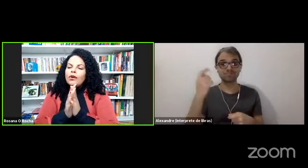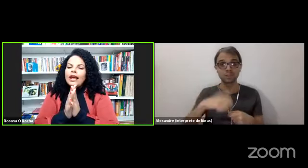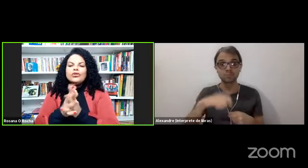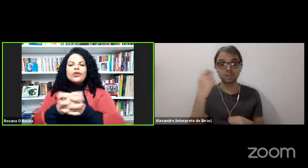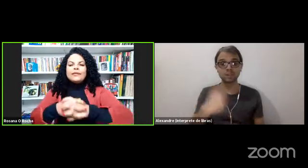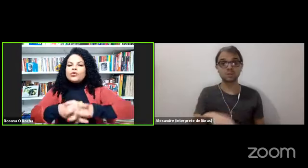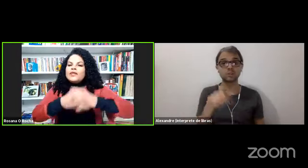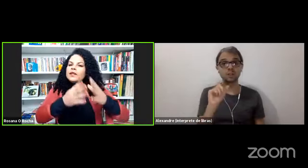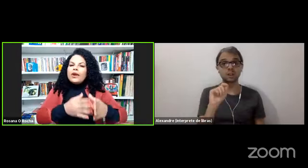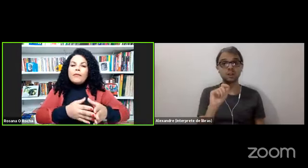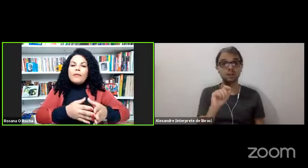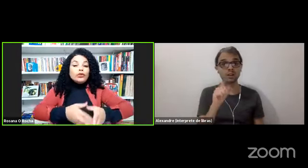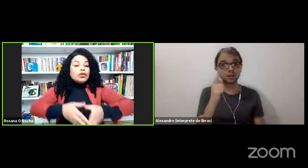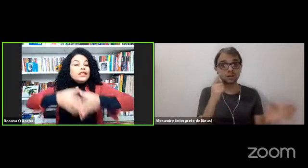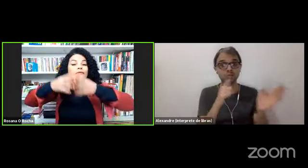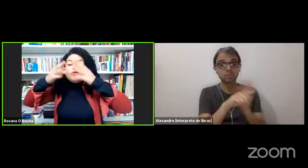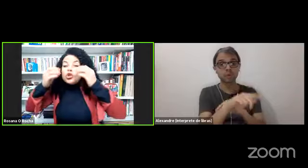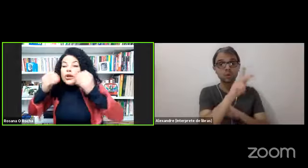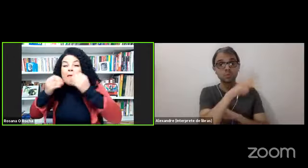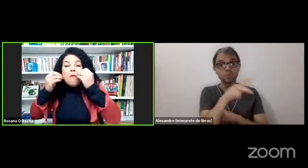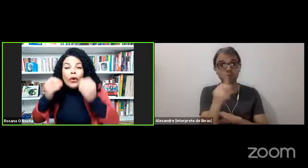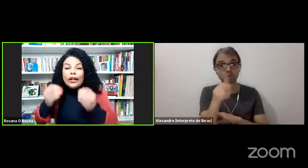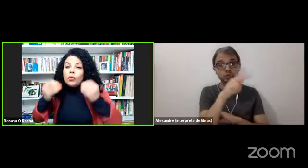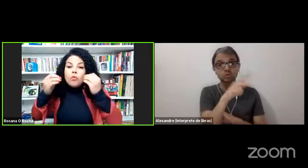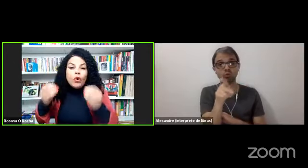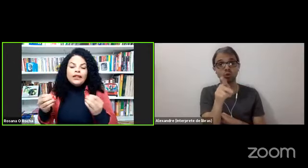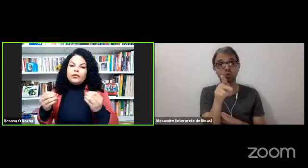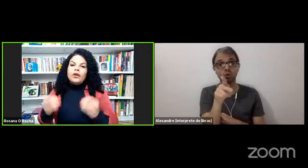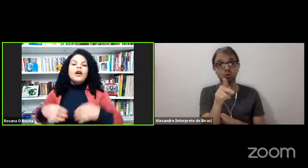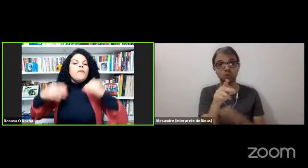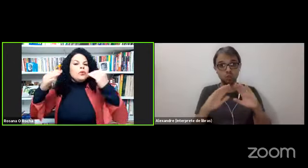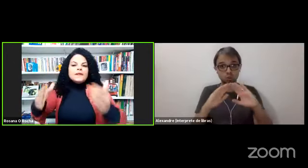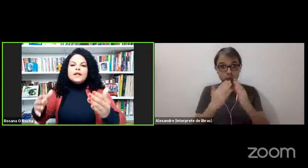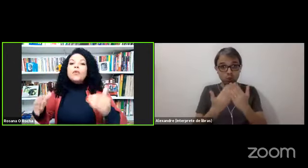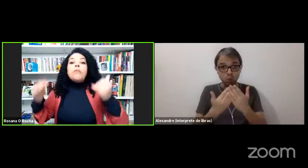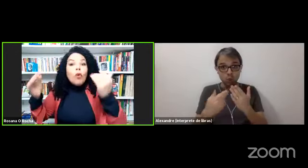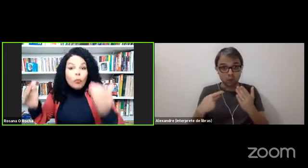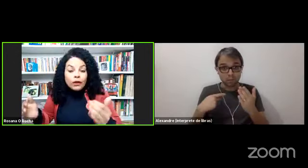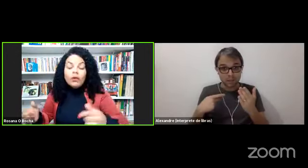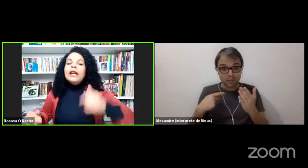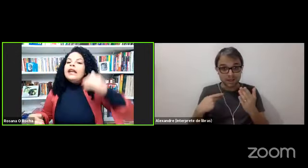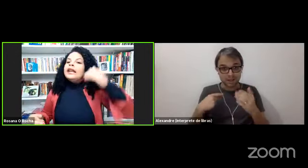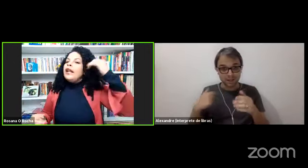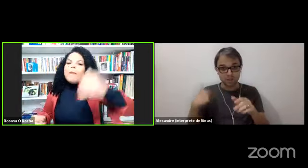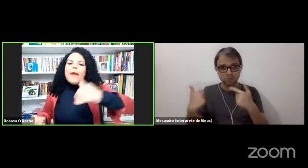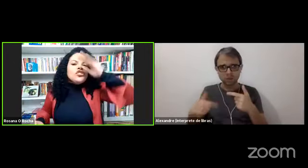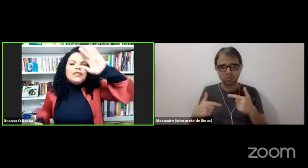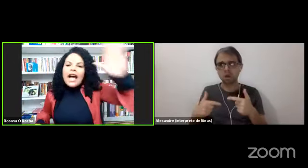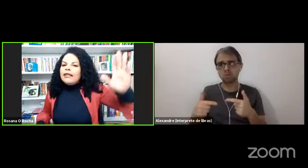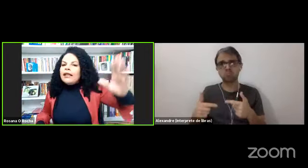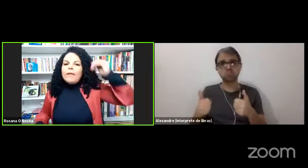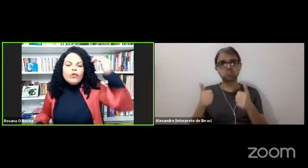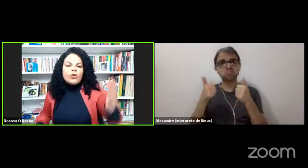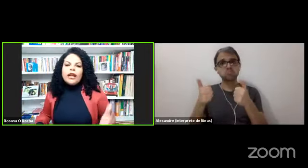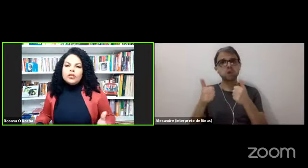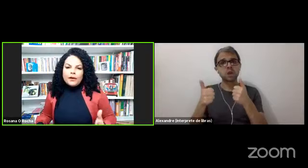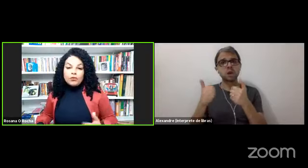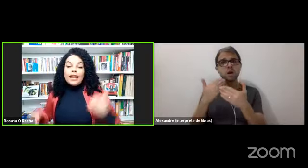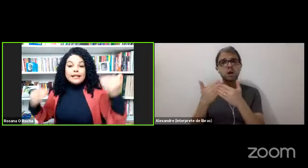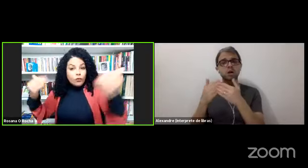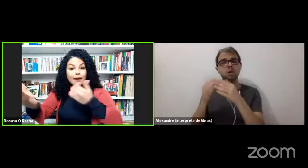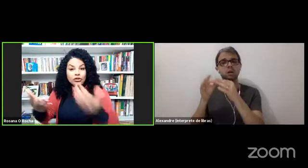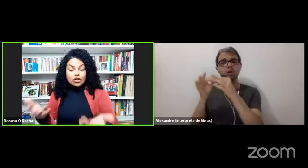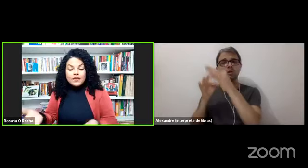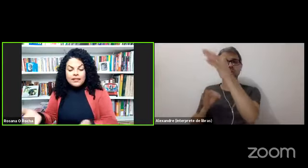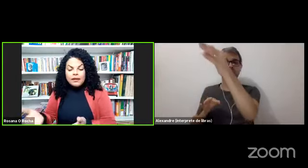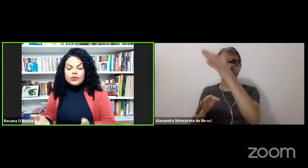nosso colégio, nós temos um ensino remoto que funciona muito, muito para o ensino público, que não perde nada para muitos colégios